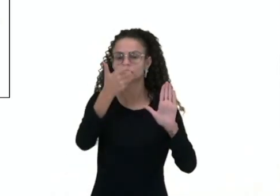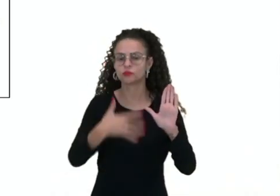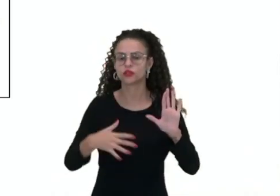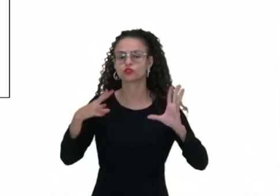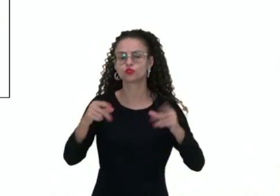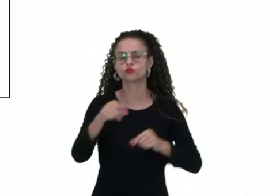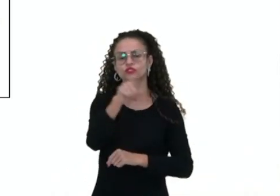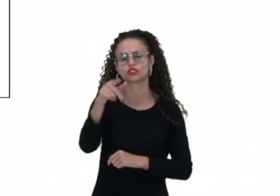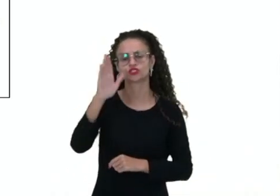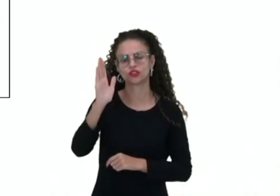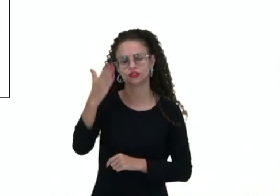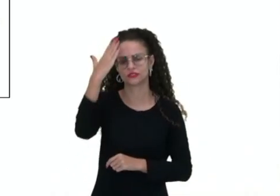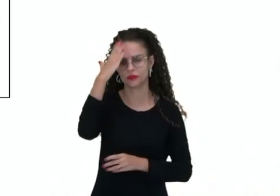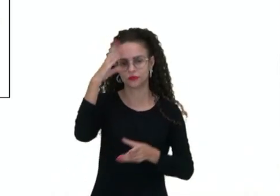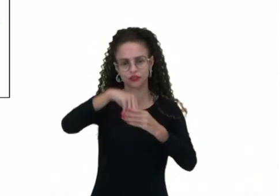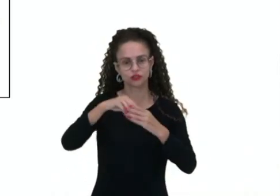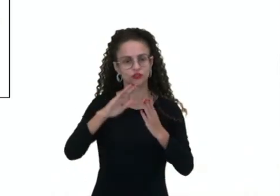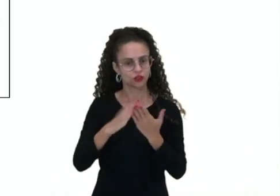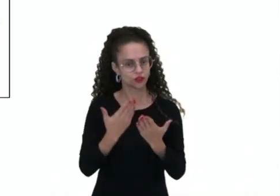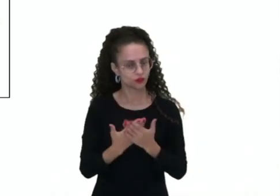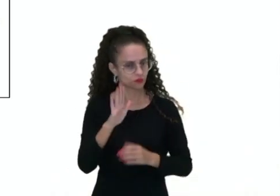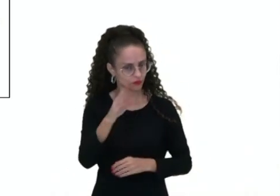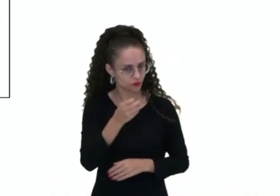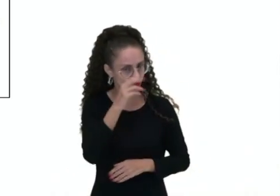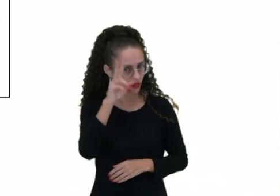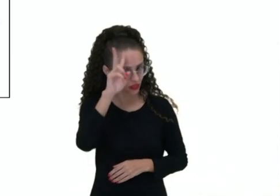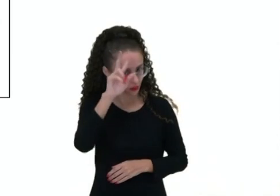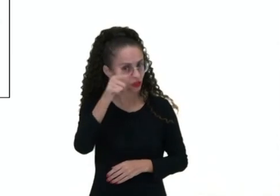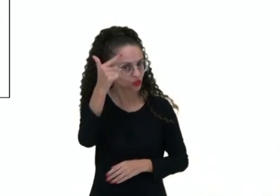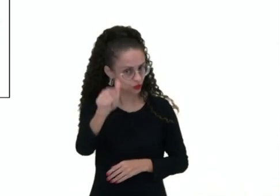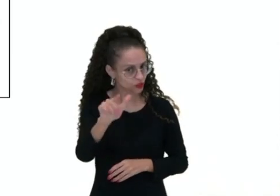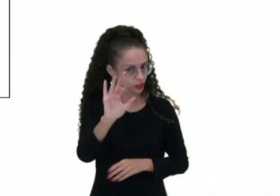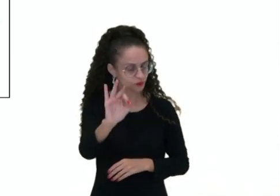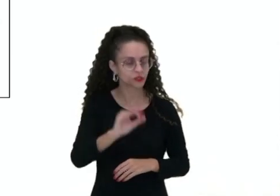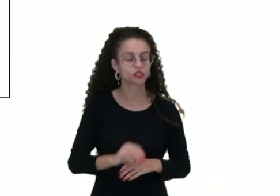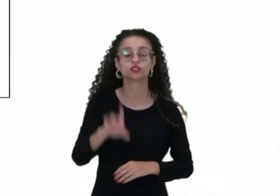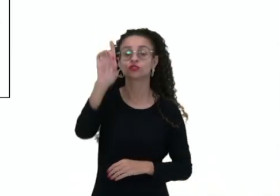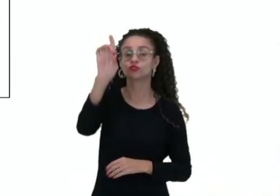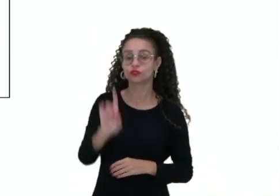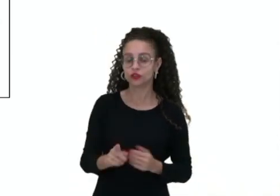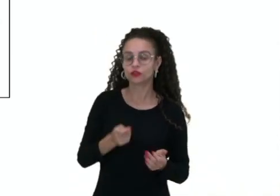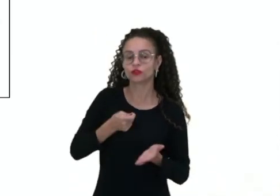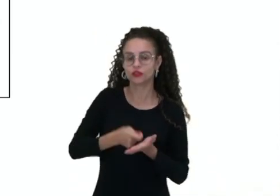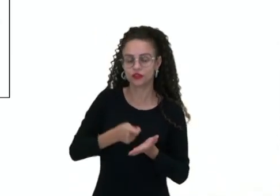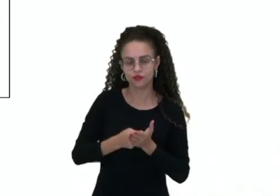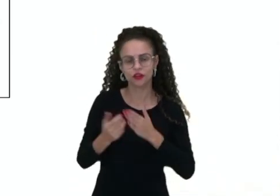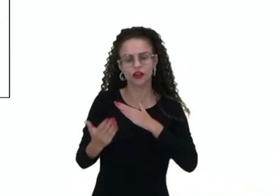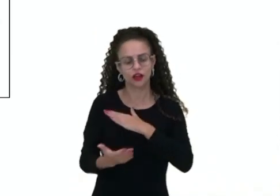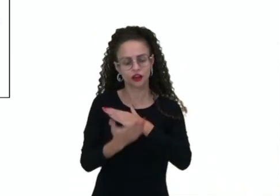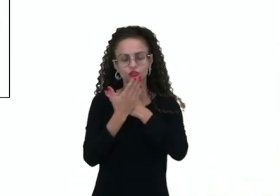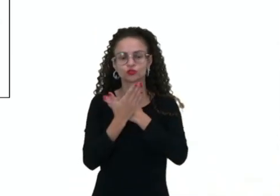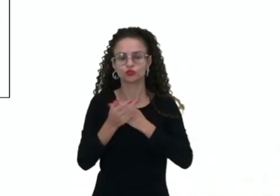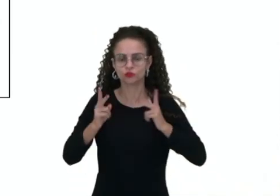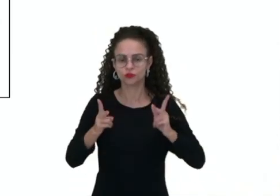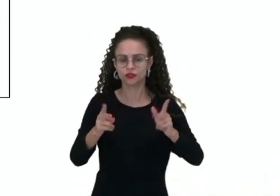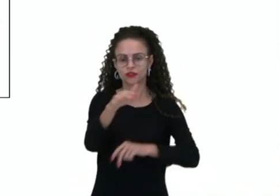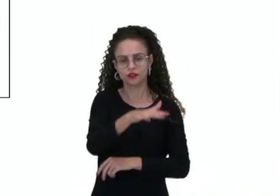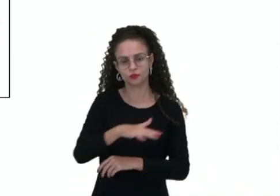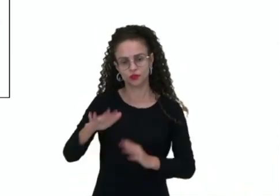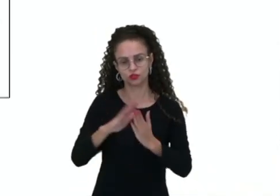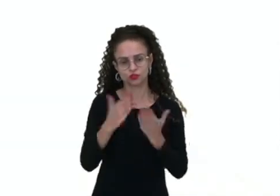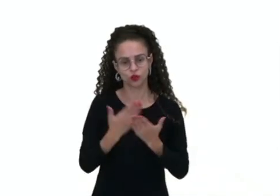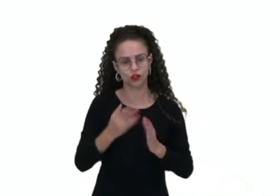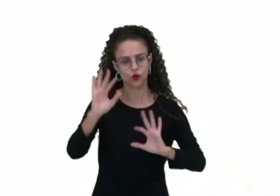você já sabe dentro da escola, mas é sempre bom relembrar, não é? Nossos direitos e nossos deveres ajudam a manter o ambiente escolar